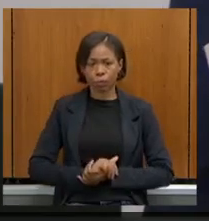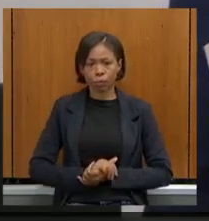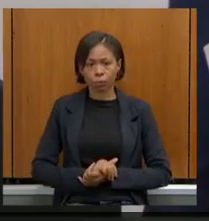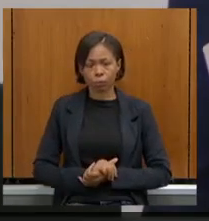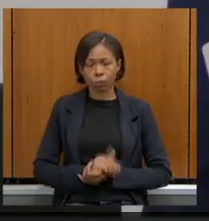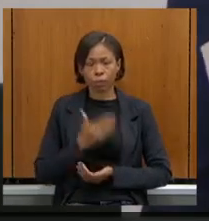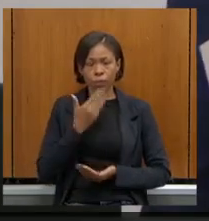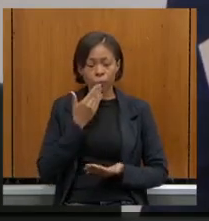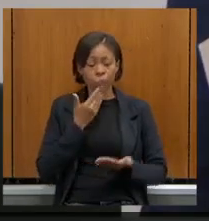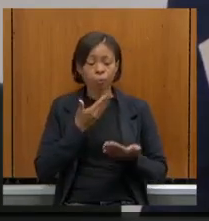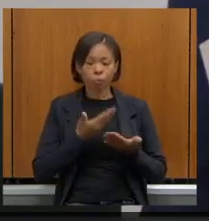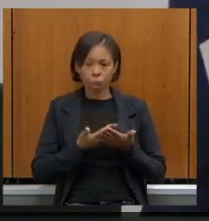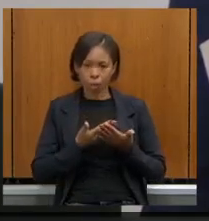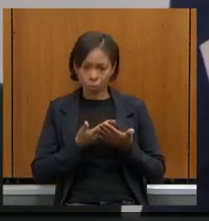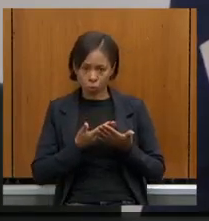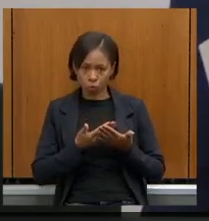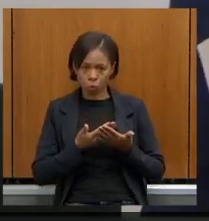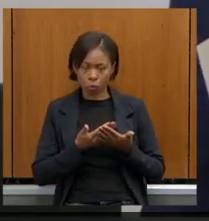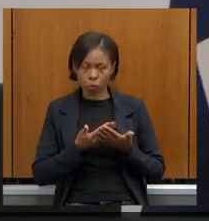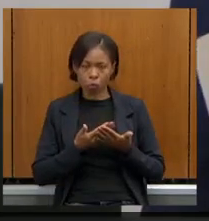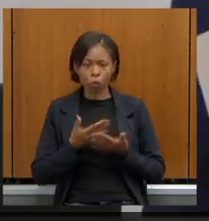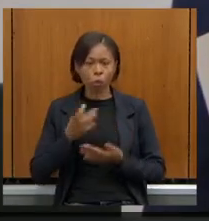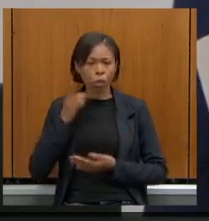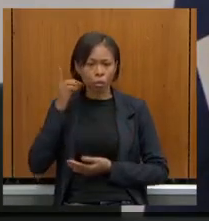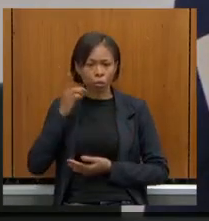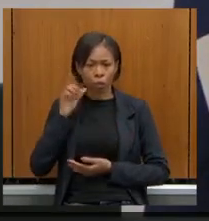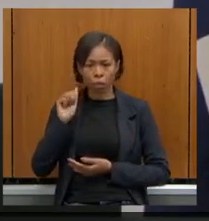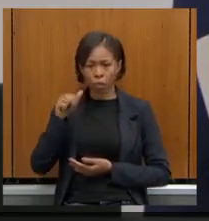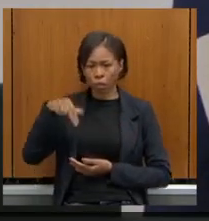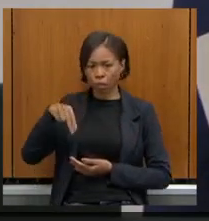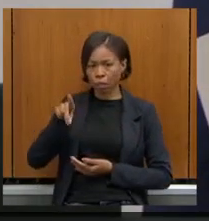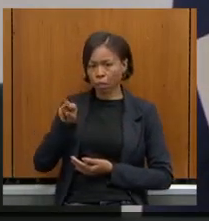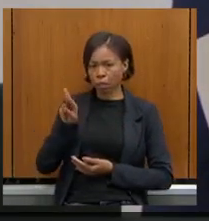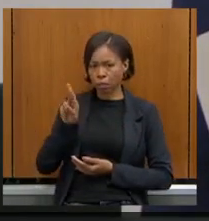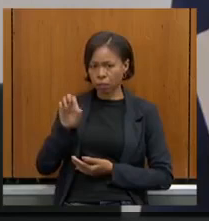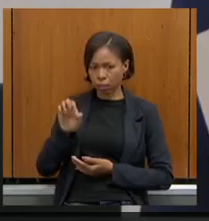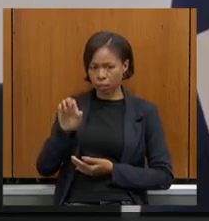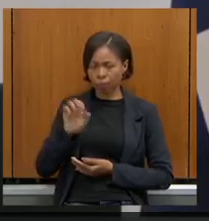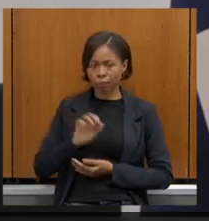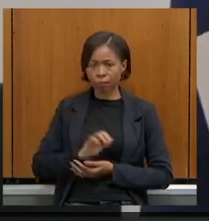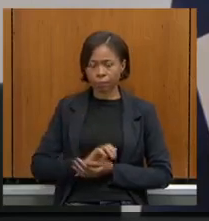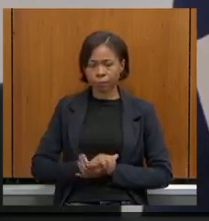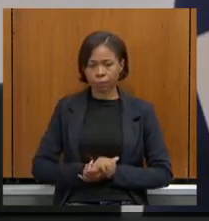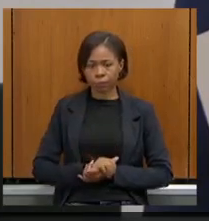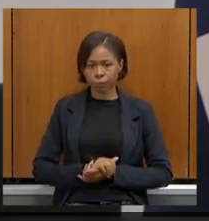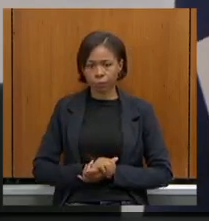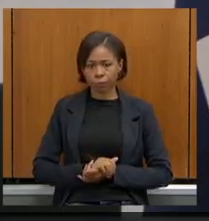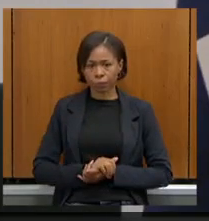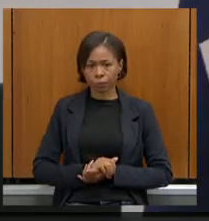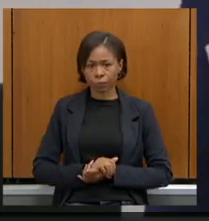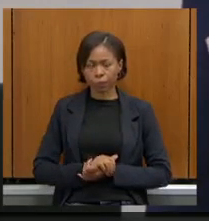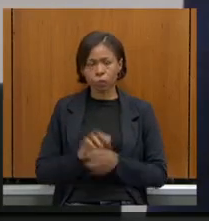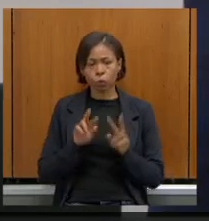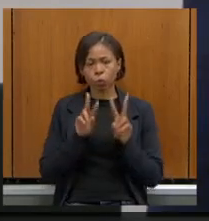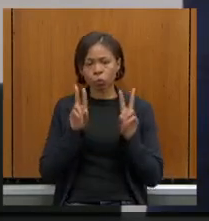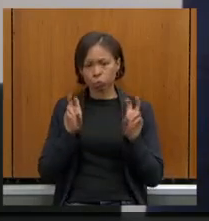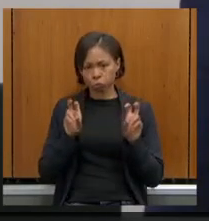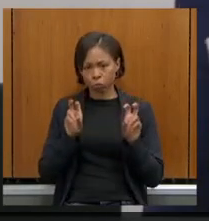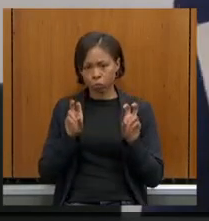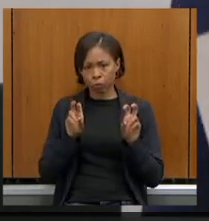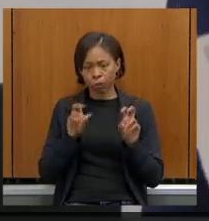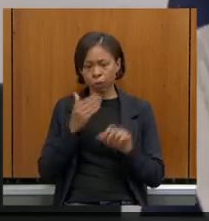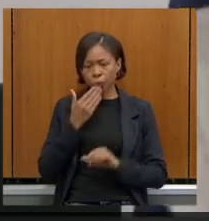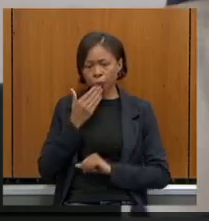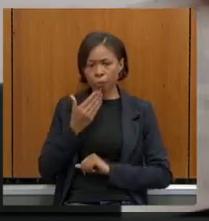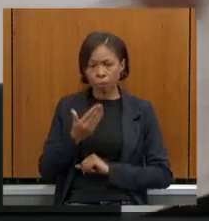requerimento também de autoria do deputado André Quintão com o seguinte teor que seja